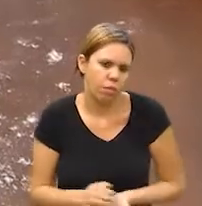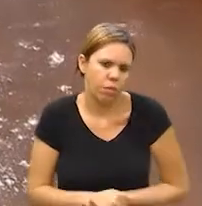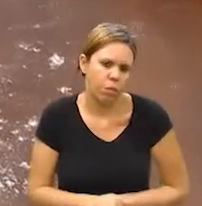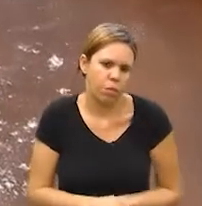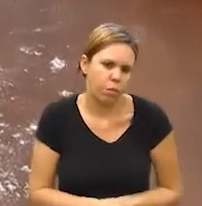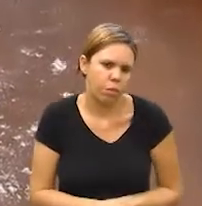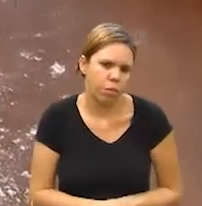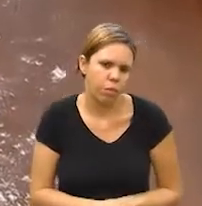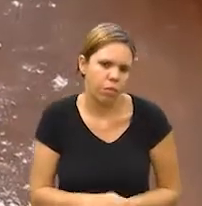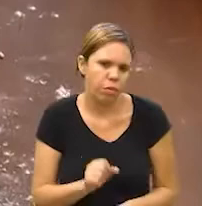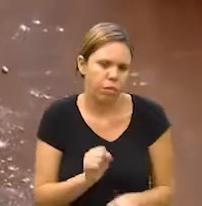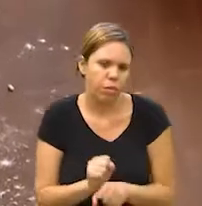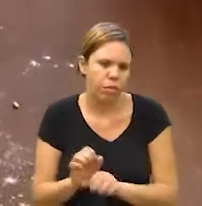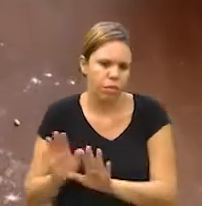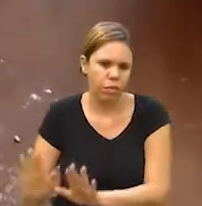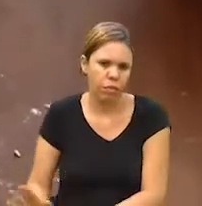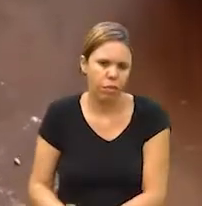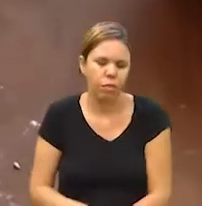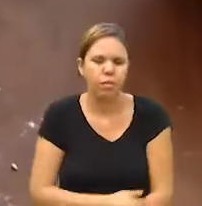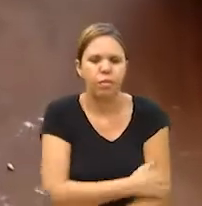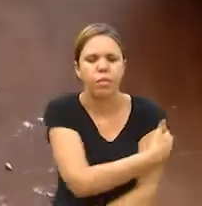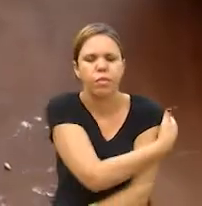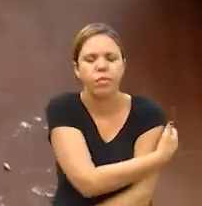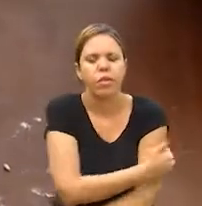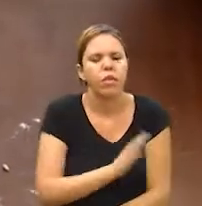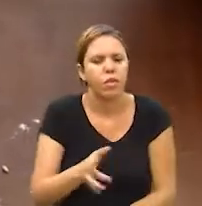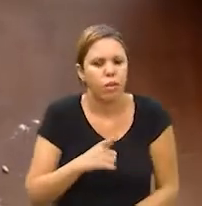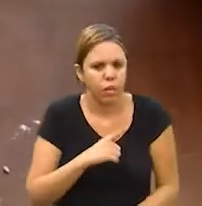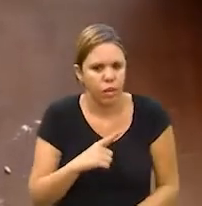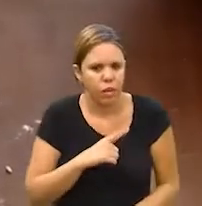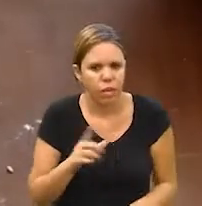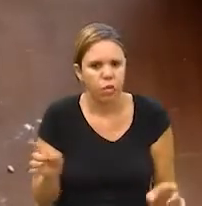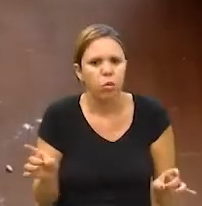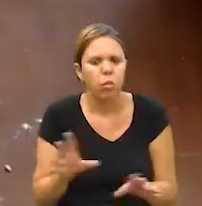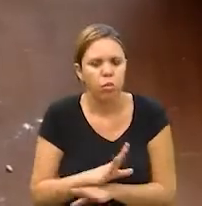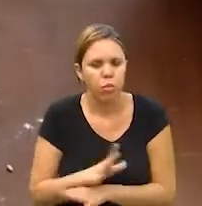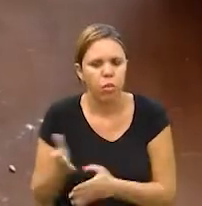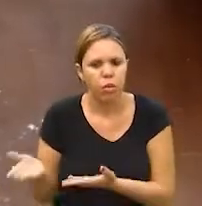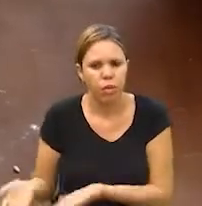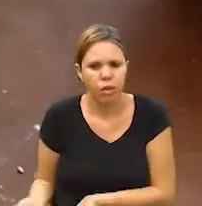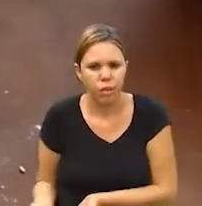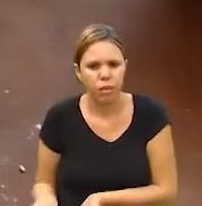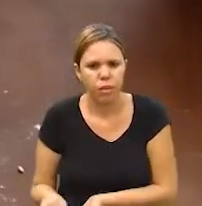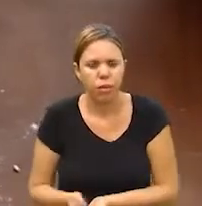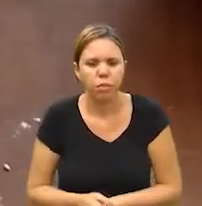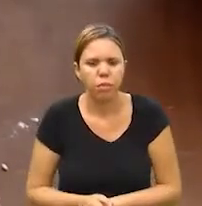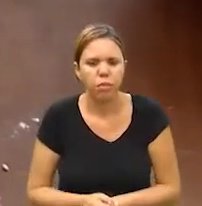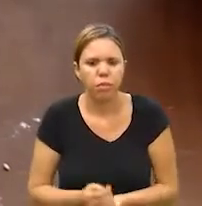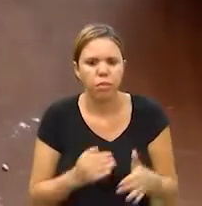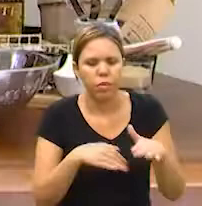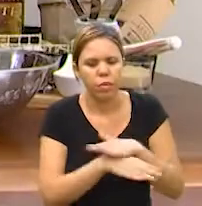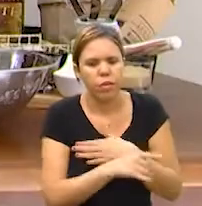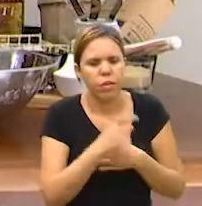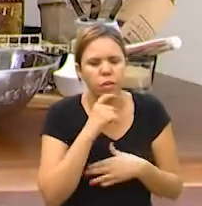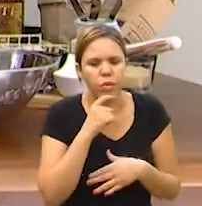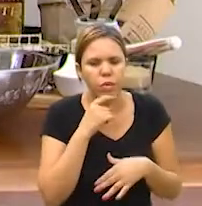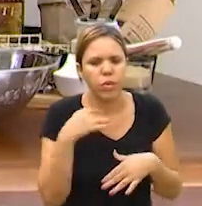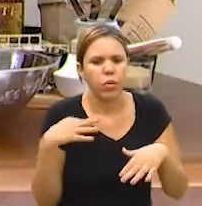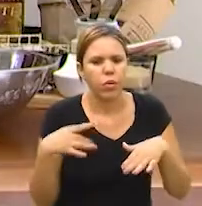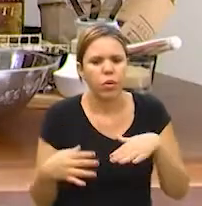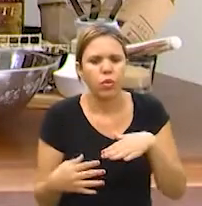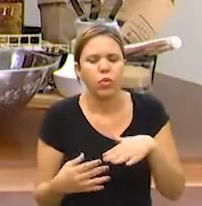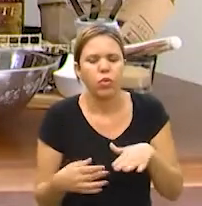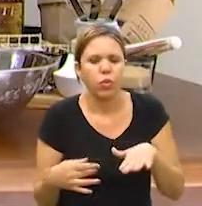vamos reservar. Sim. E nós já temos uma pronta. Isso. Né? Que a gente vai colocar no forno. Isso. E essa